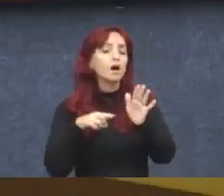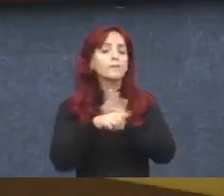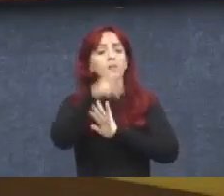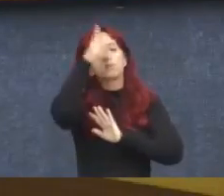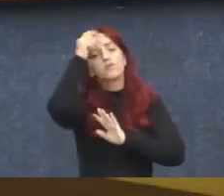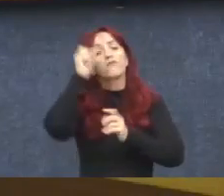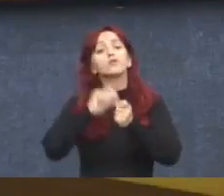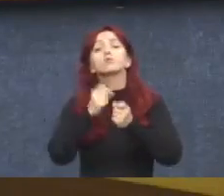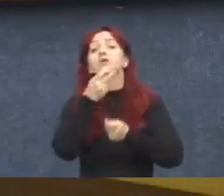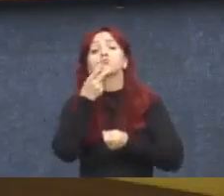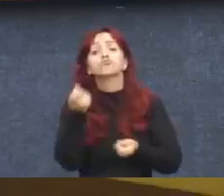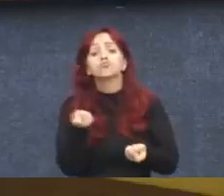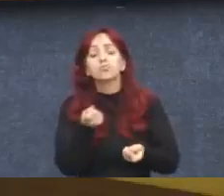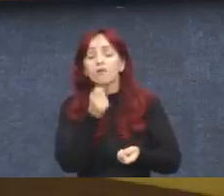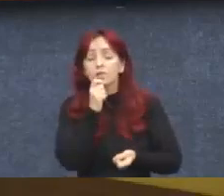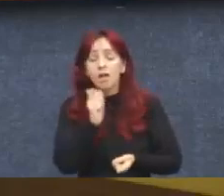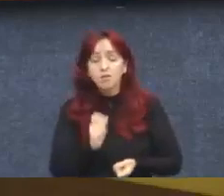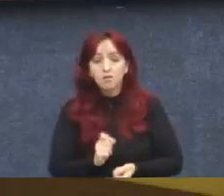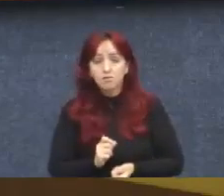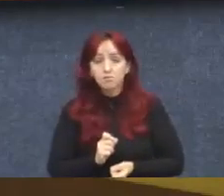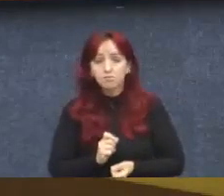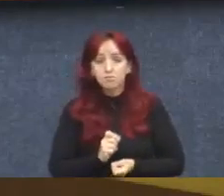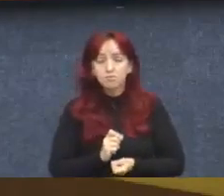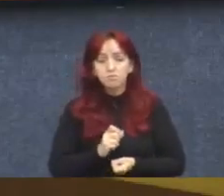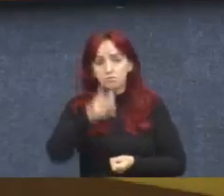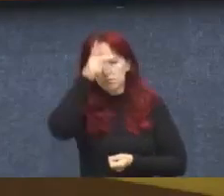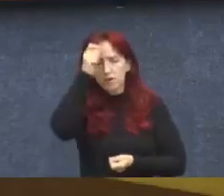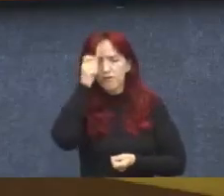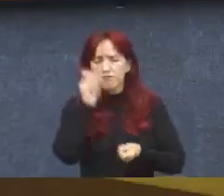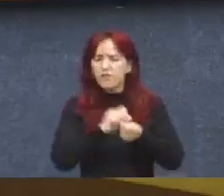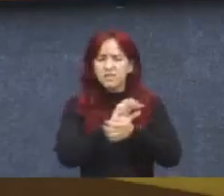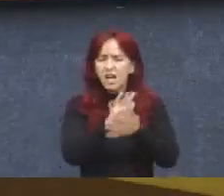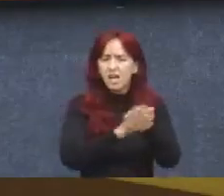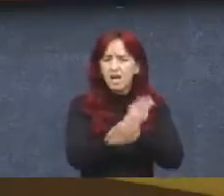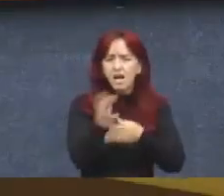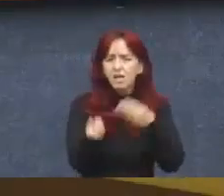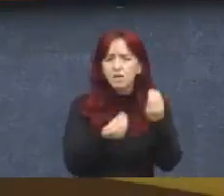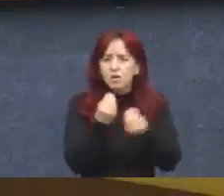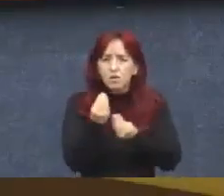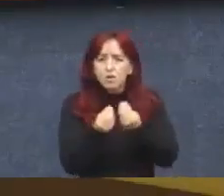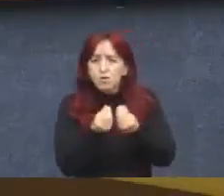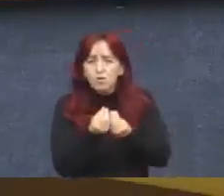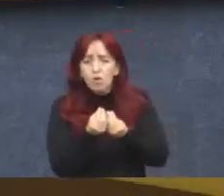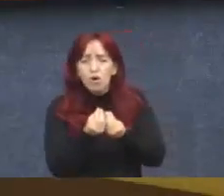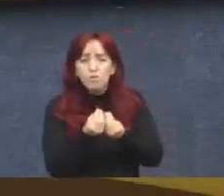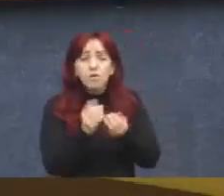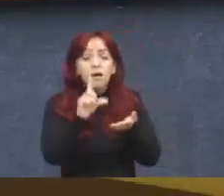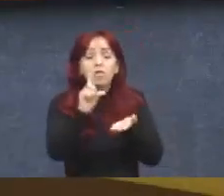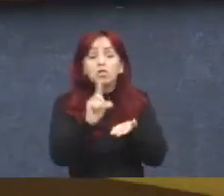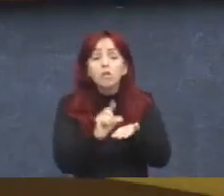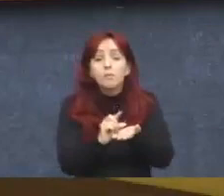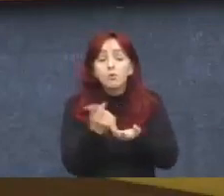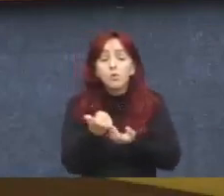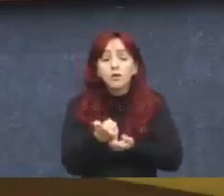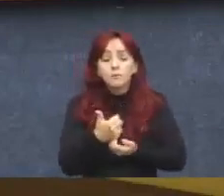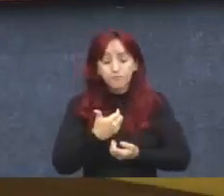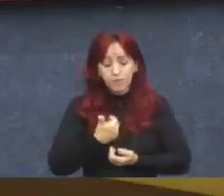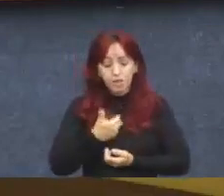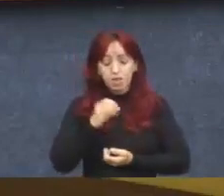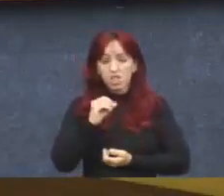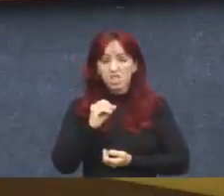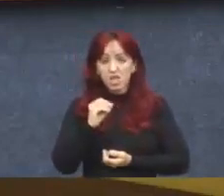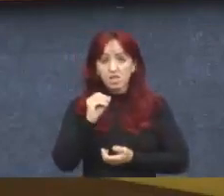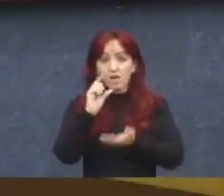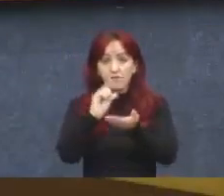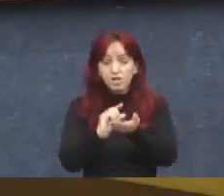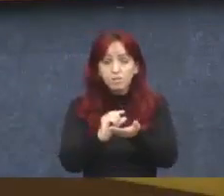Lucy. Nada. Nada. Se ela não fez nada, como é que nós vamos diminuir de 10 anos para 5, que não é